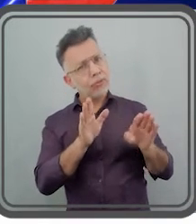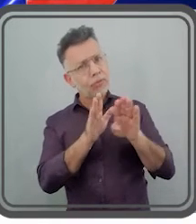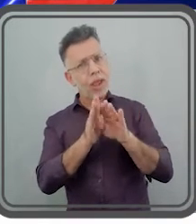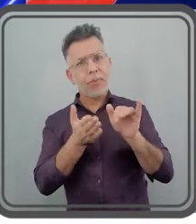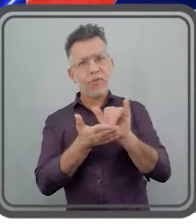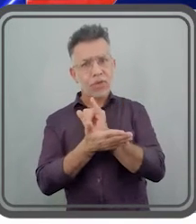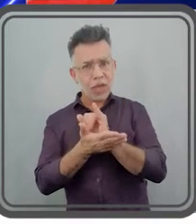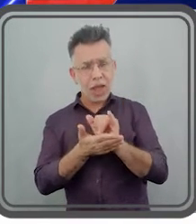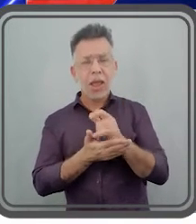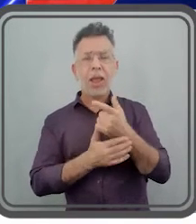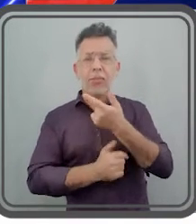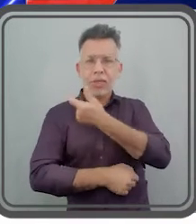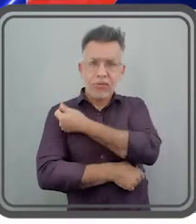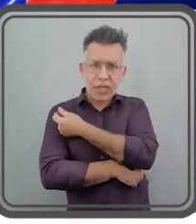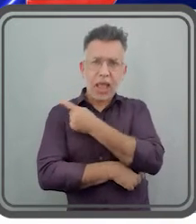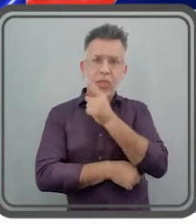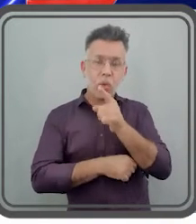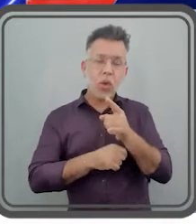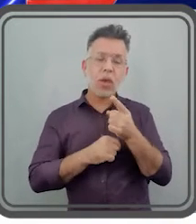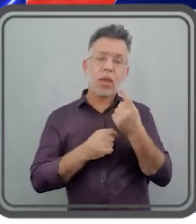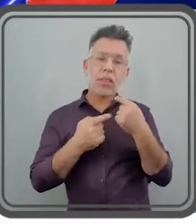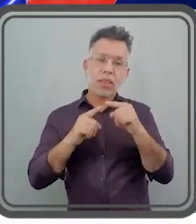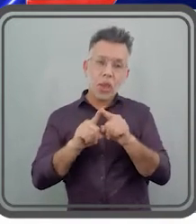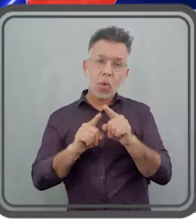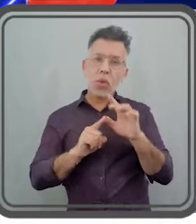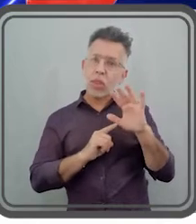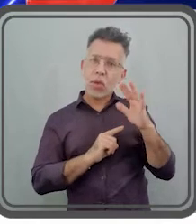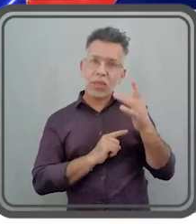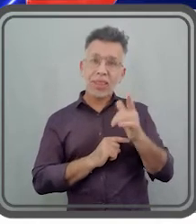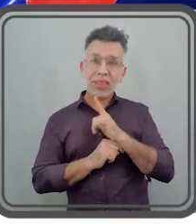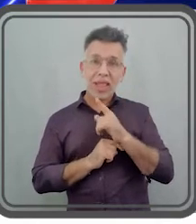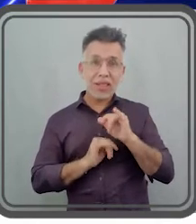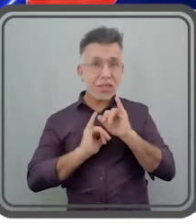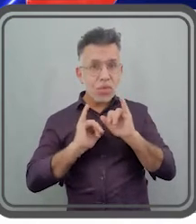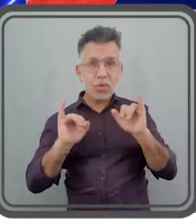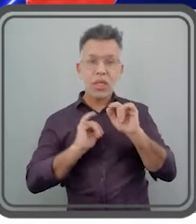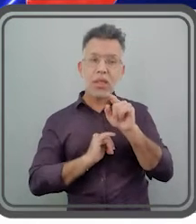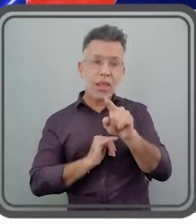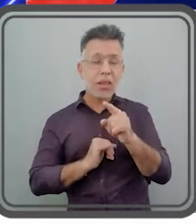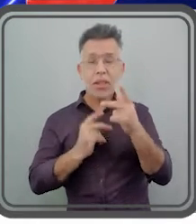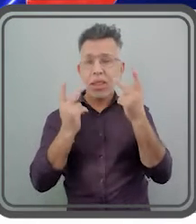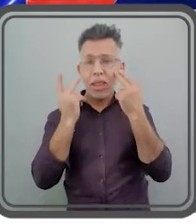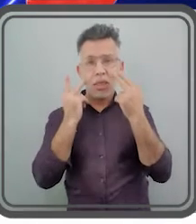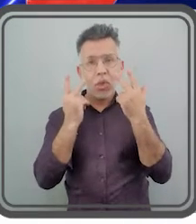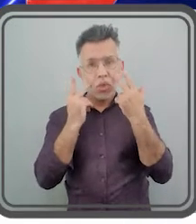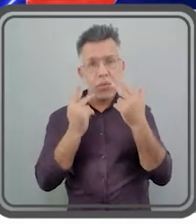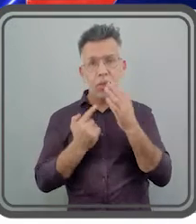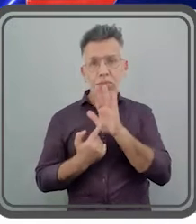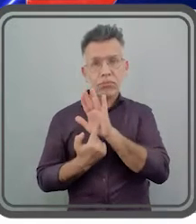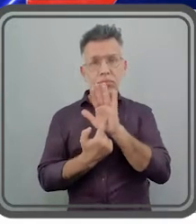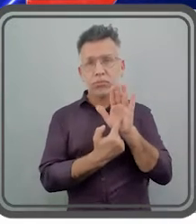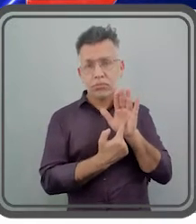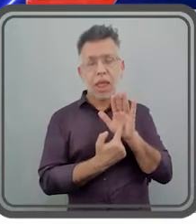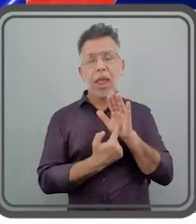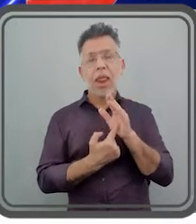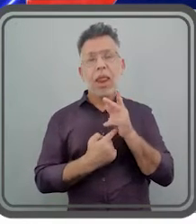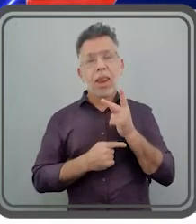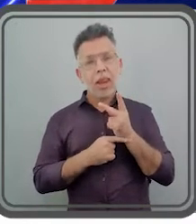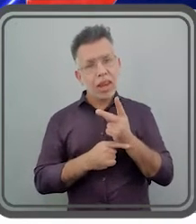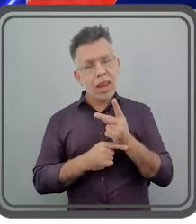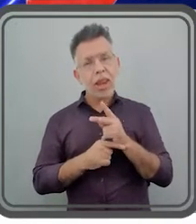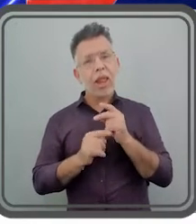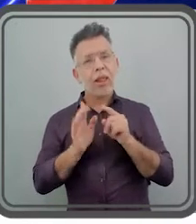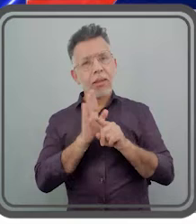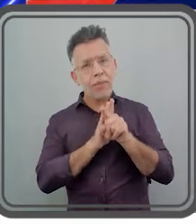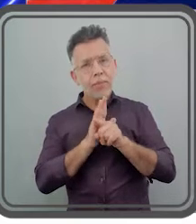para Nova York para poder ser vacinado então quando acontece quando eu tenho as notícias isso naturalmente reflete nas buscas na página do pai